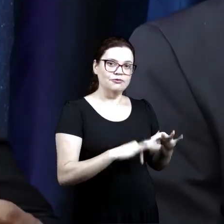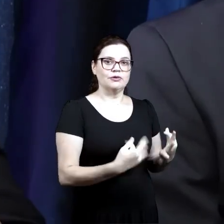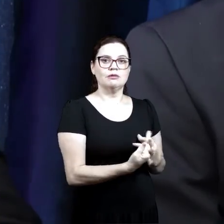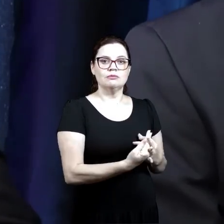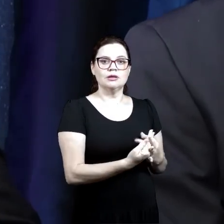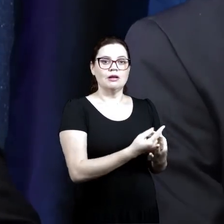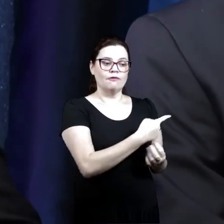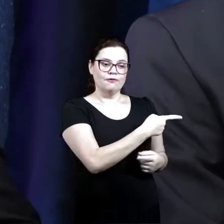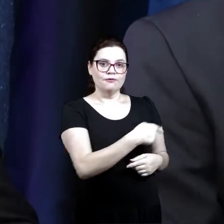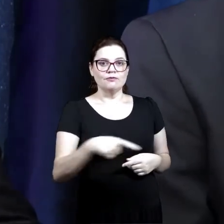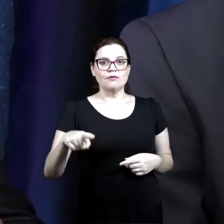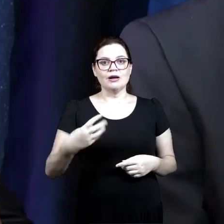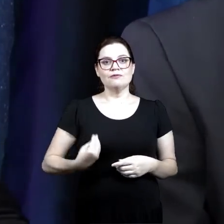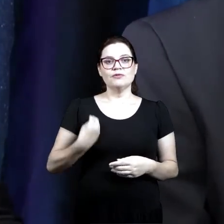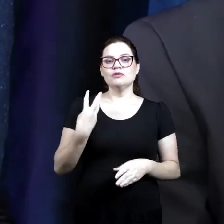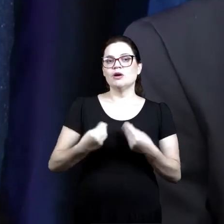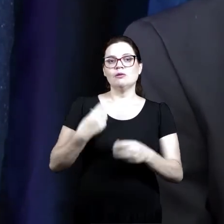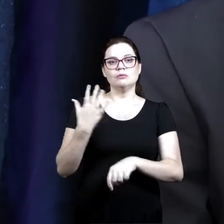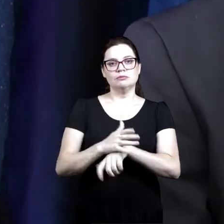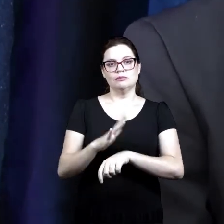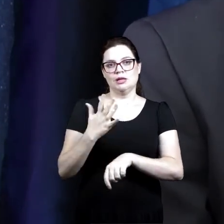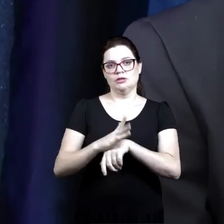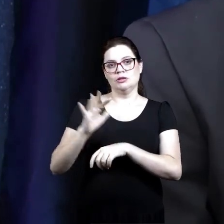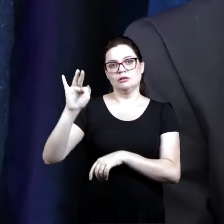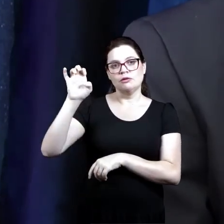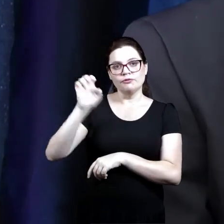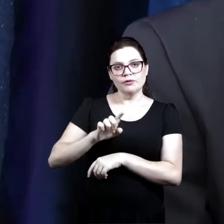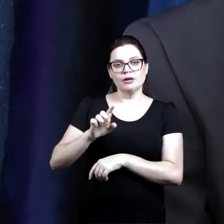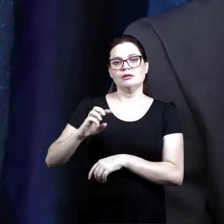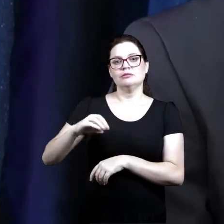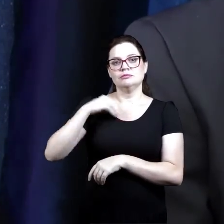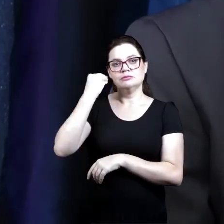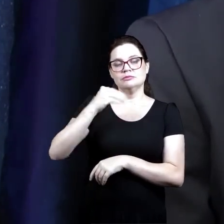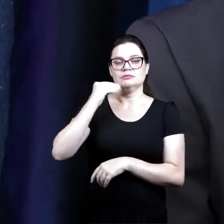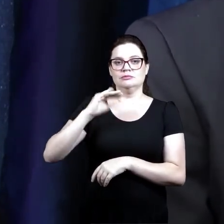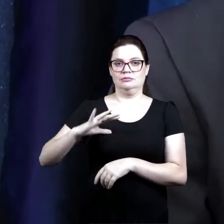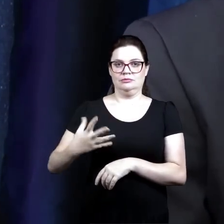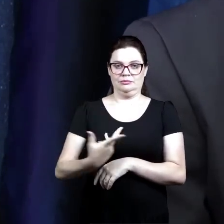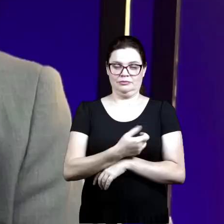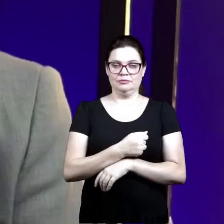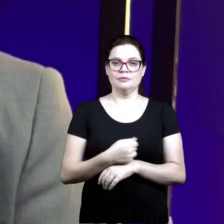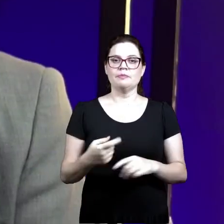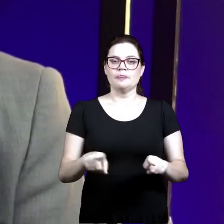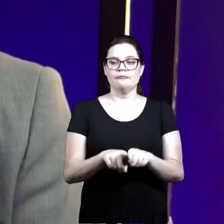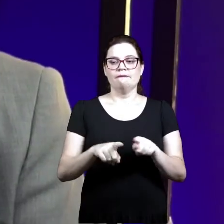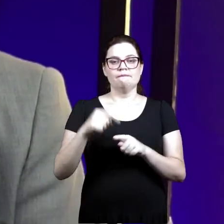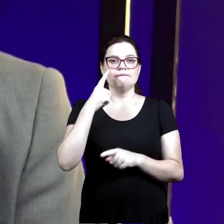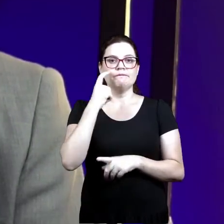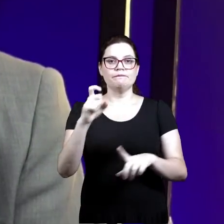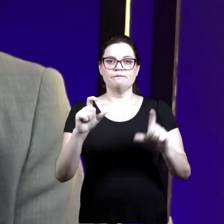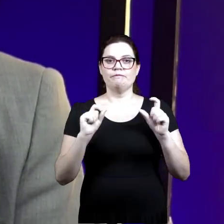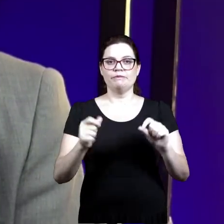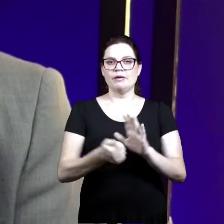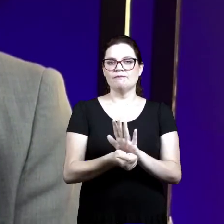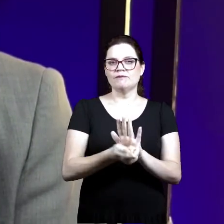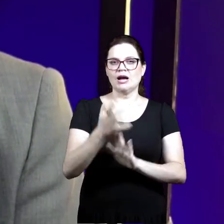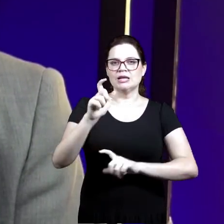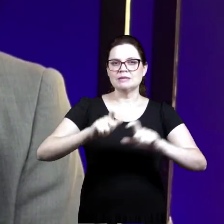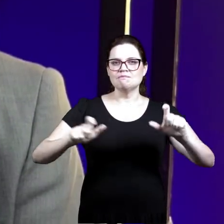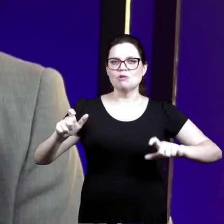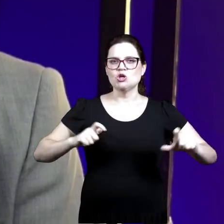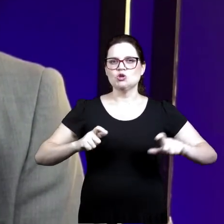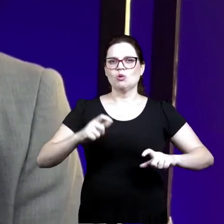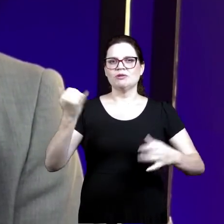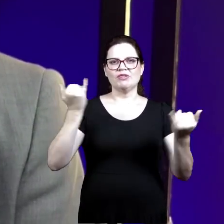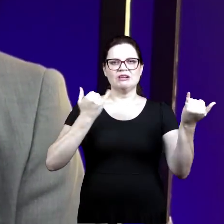para viver a fé, para viver a experiência da salvação. E é interessante que, às vezes, hoje nós ouvimos muitas pessoas dizendo assim que elas não